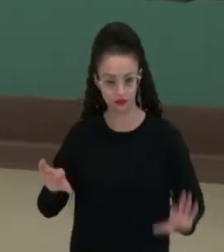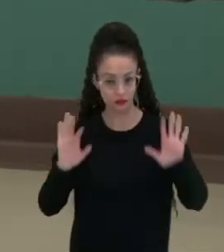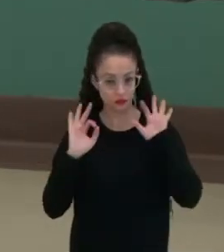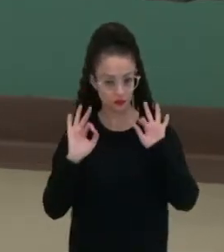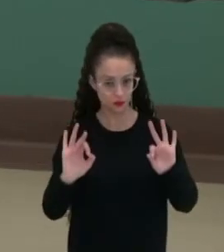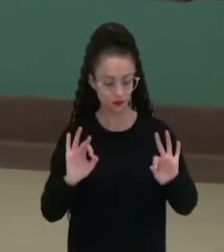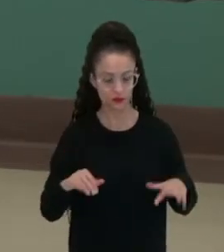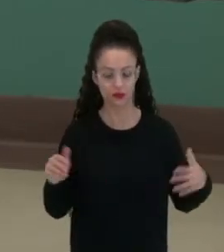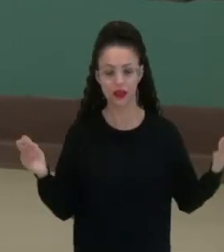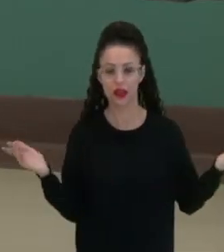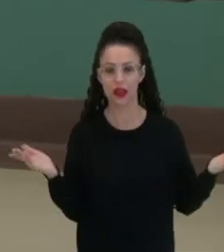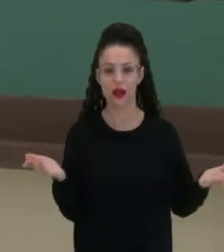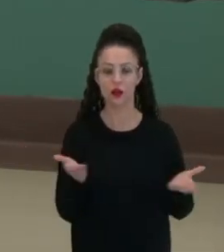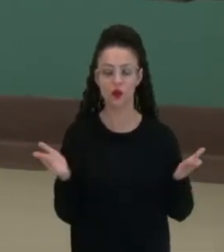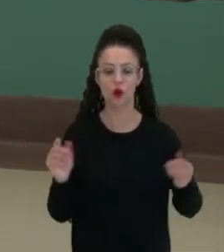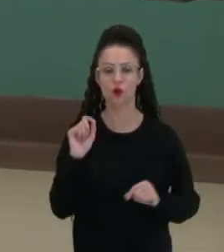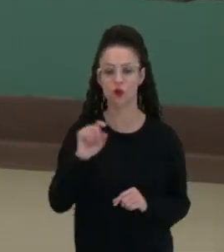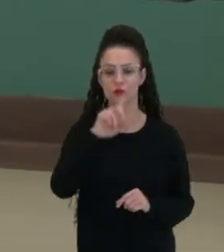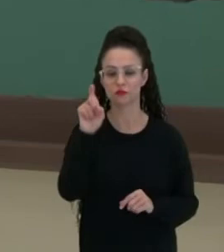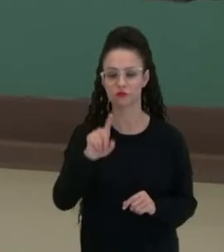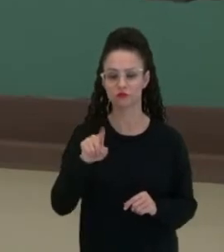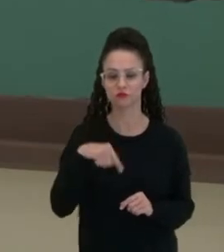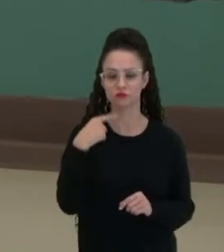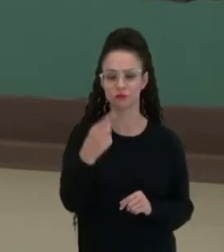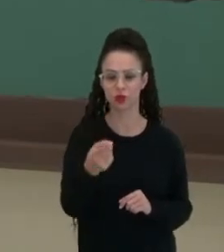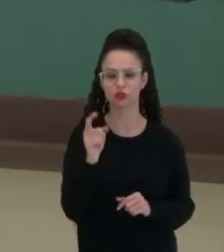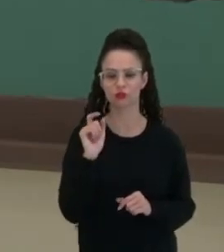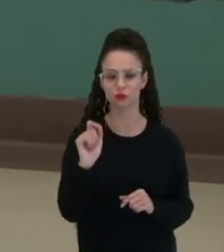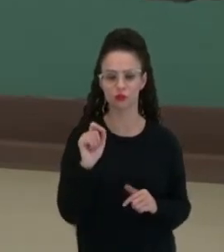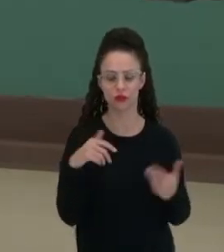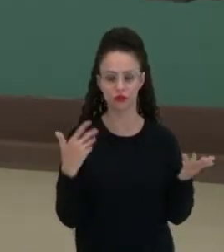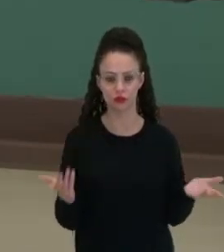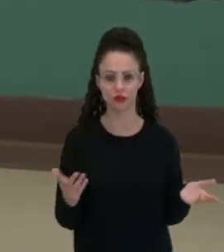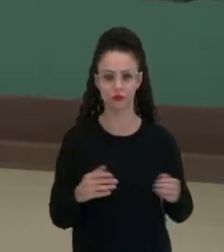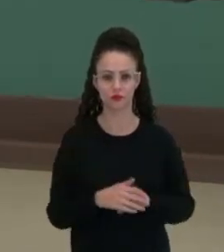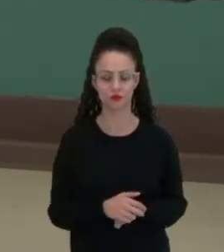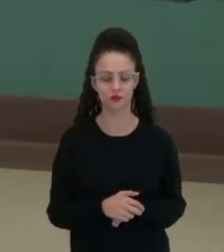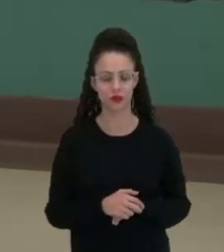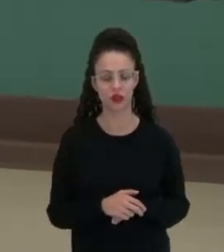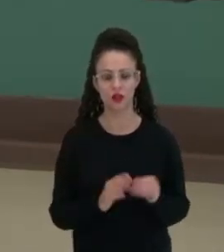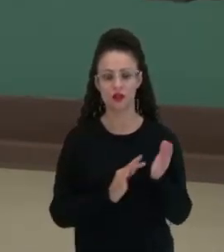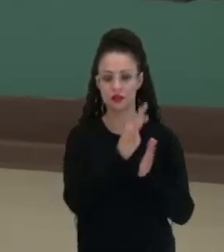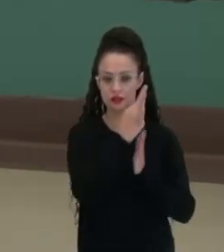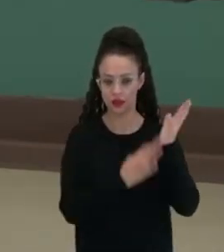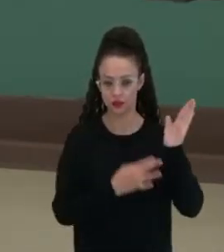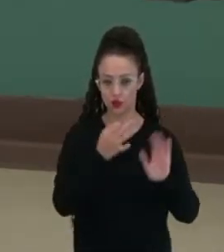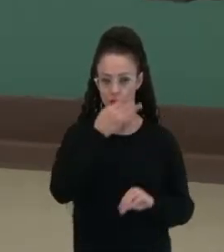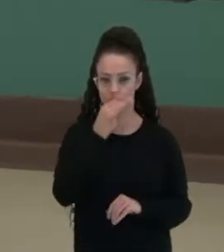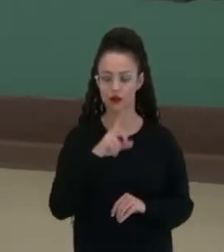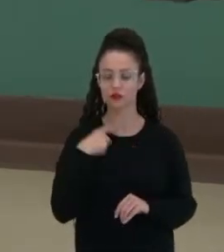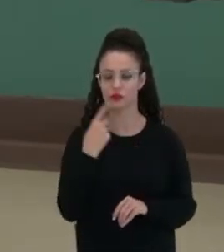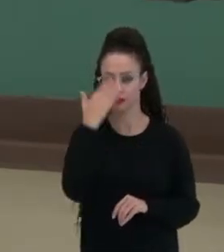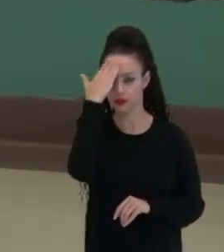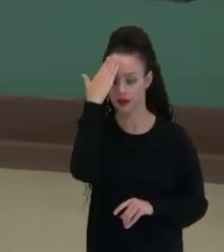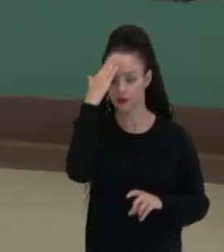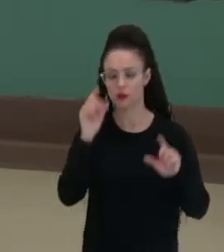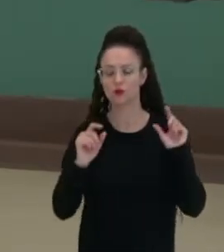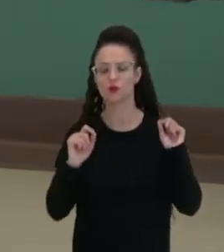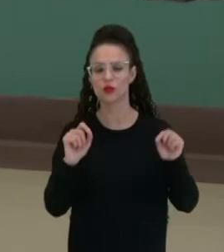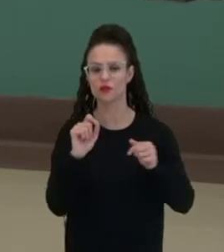Conferido? E agora, qual será o próximo passo, professora? Num artigo de opinião, nós sabemos que ele vai fazer o